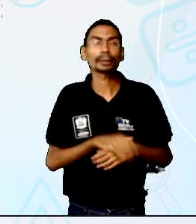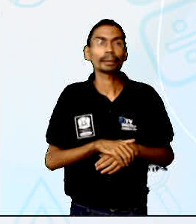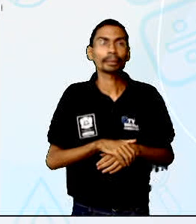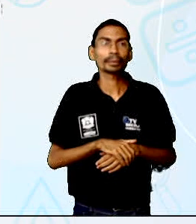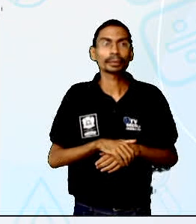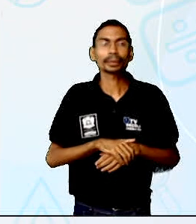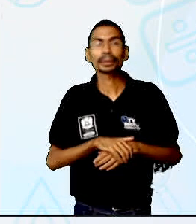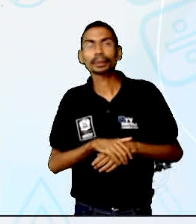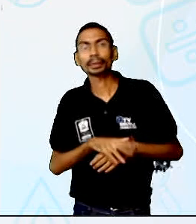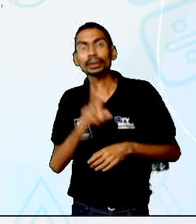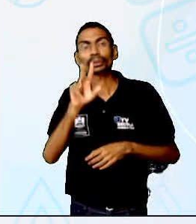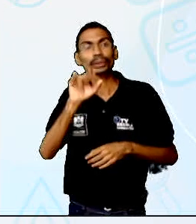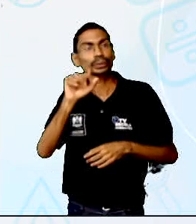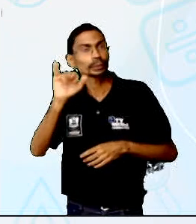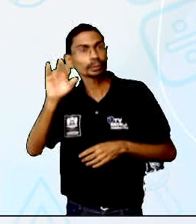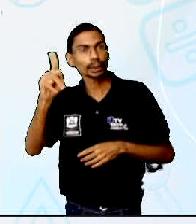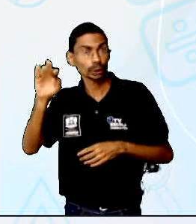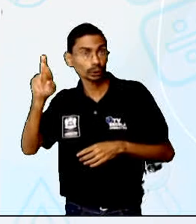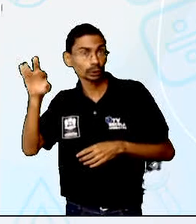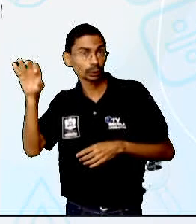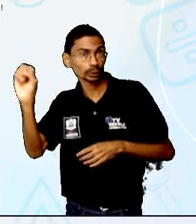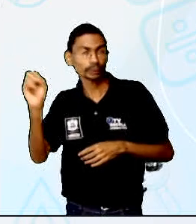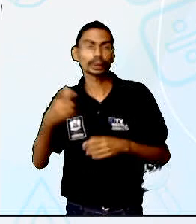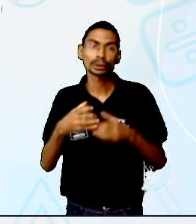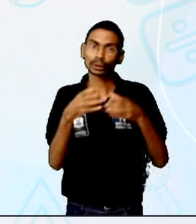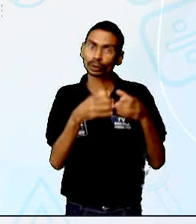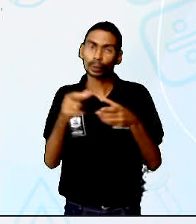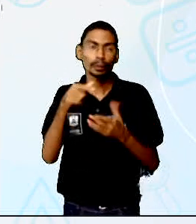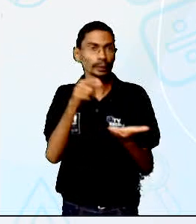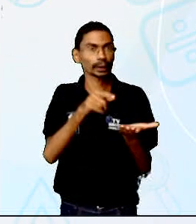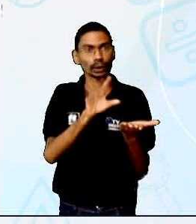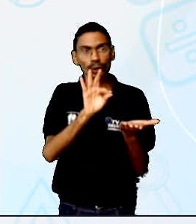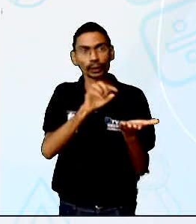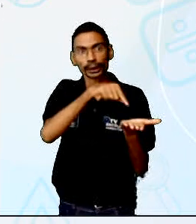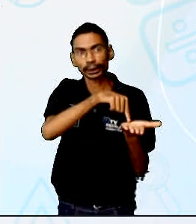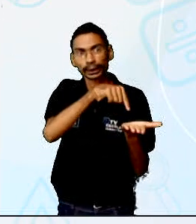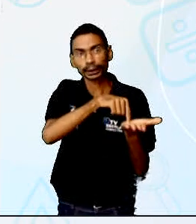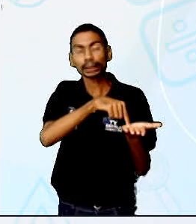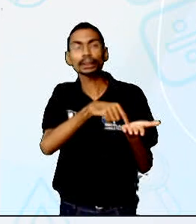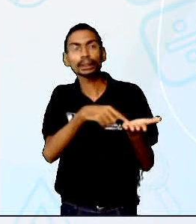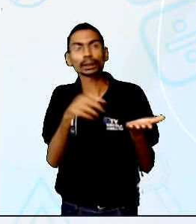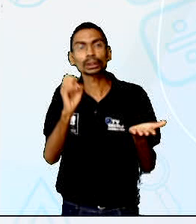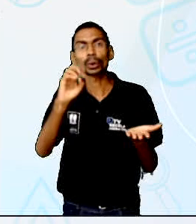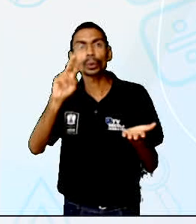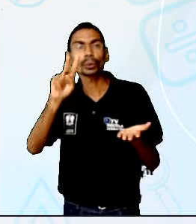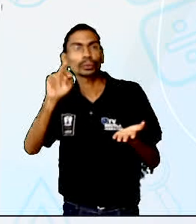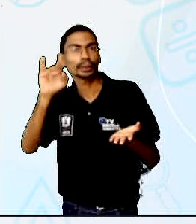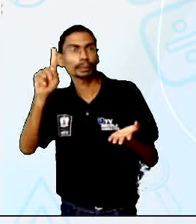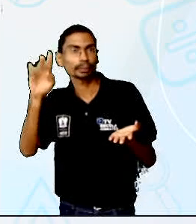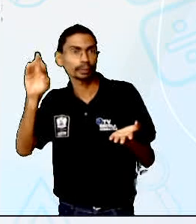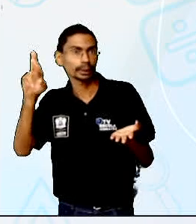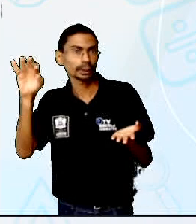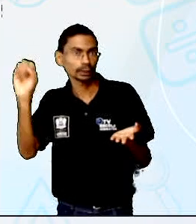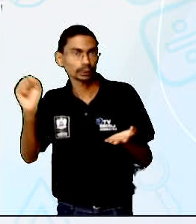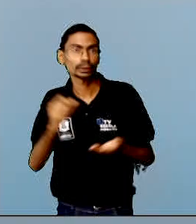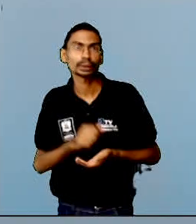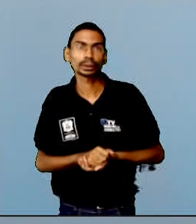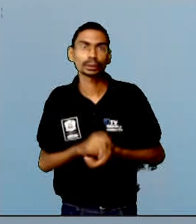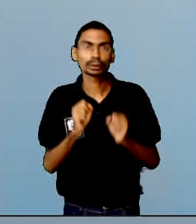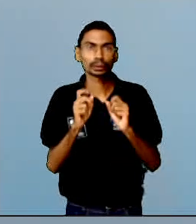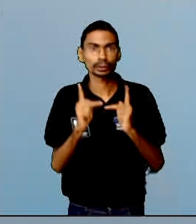de desenho para poder fazer esse desafio. Desenhe ou recorte de livros antigos e revistas.